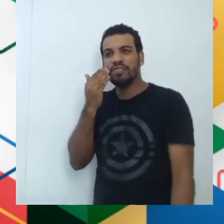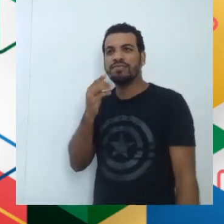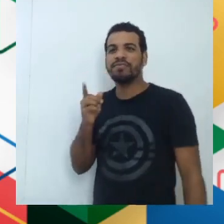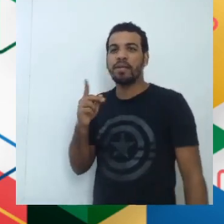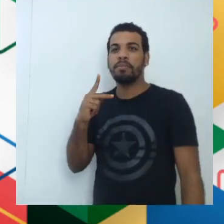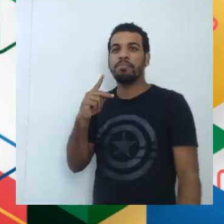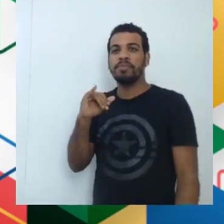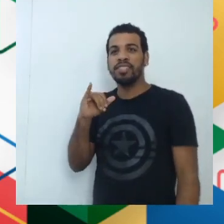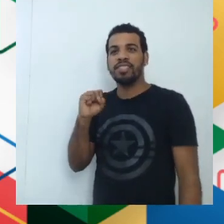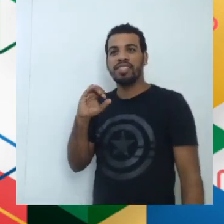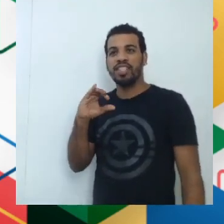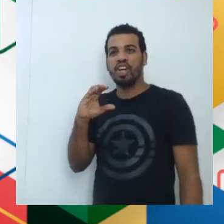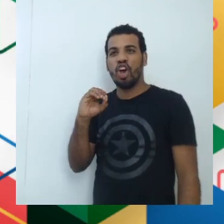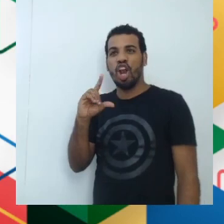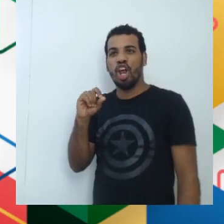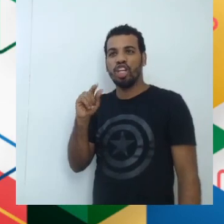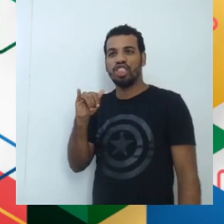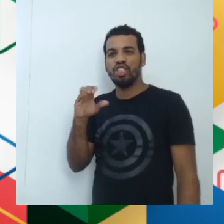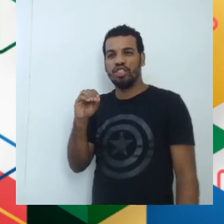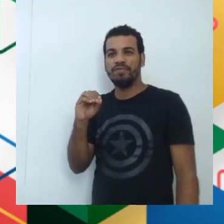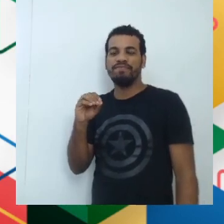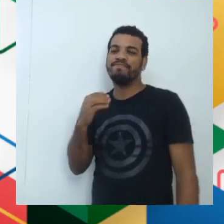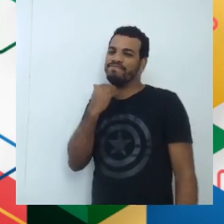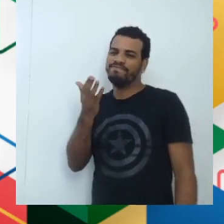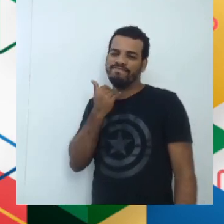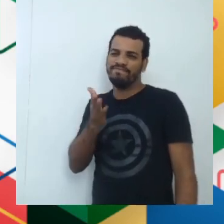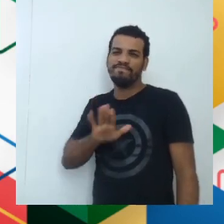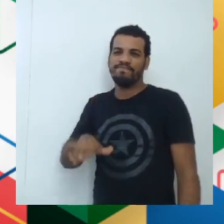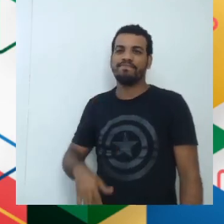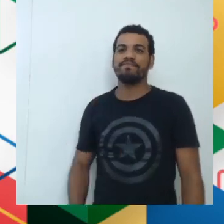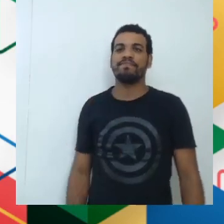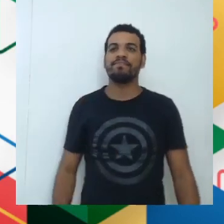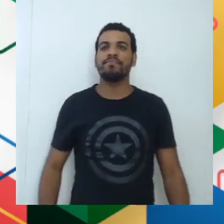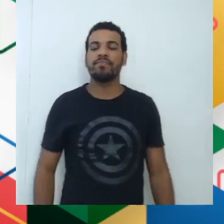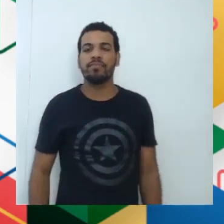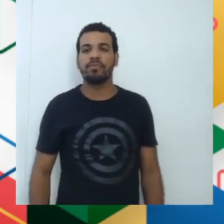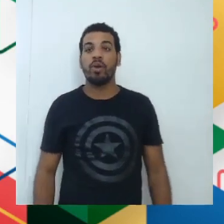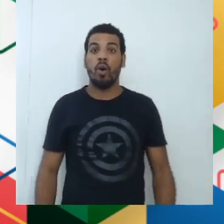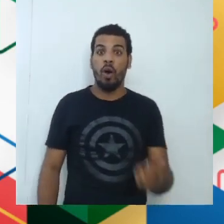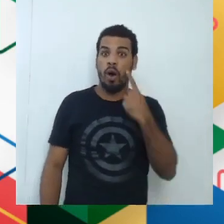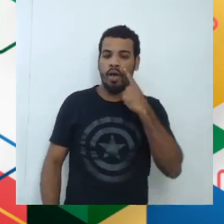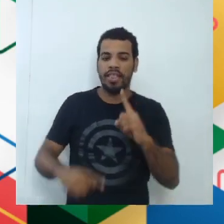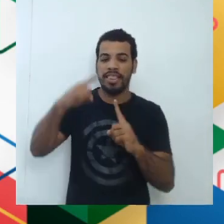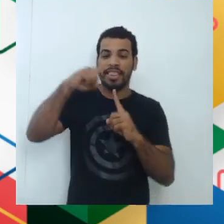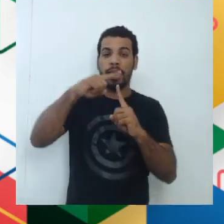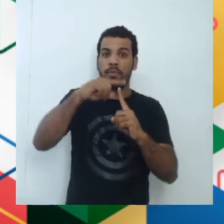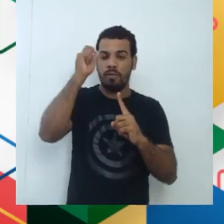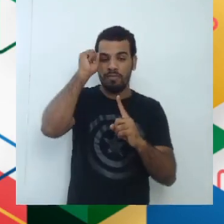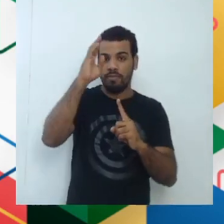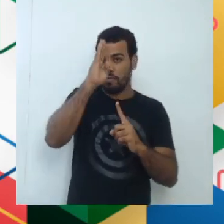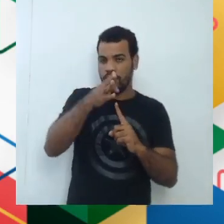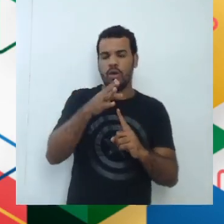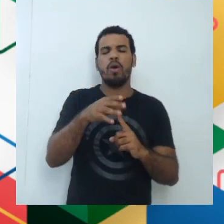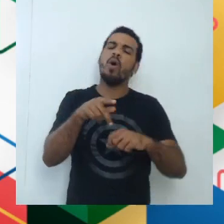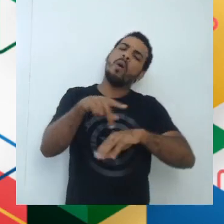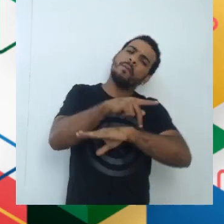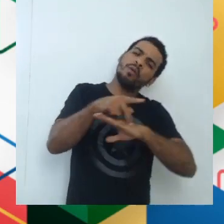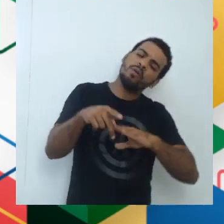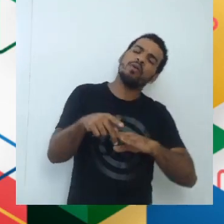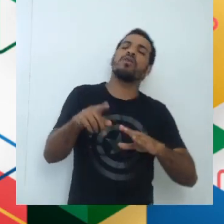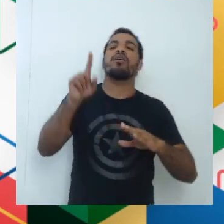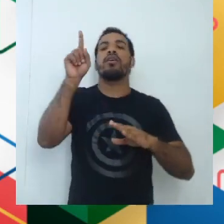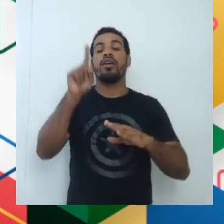da sociologia. 4. Os tipos ideais. Ainda bem que a gente revisou os tipos ideais. Os tipos ideais ou puros, eles devem